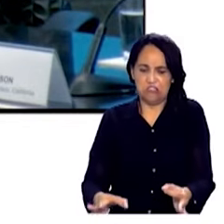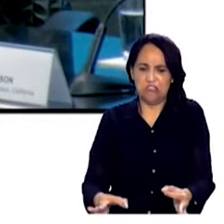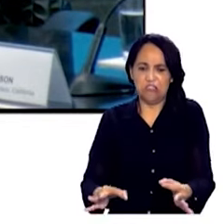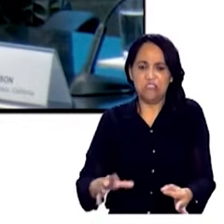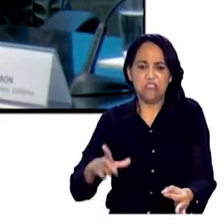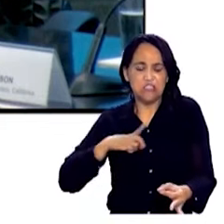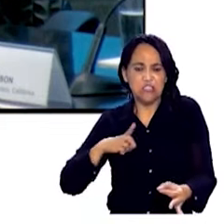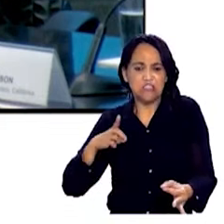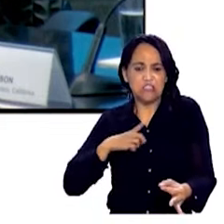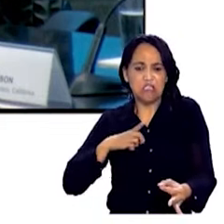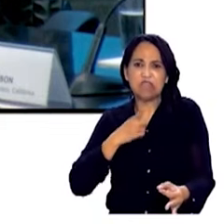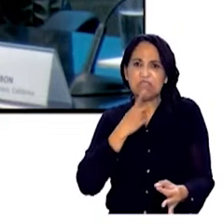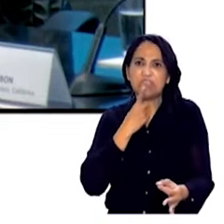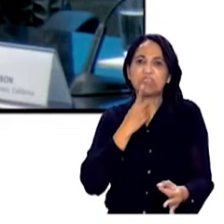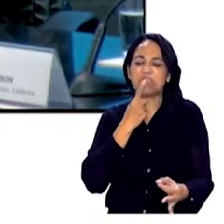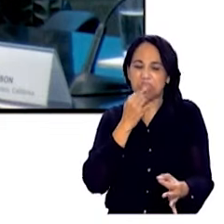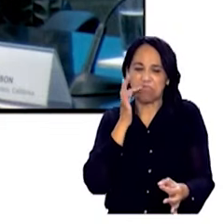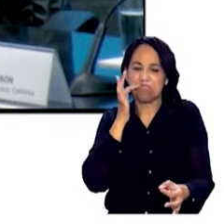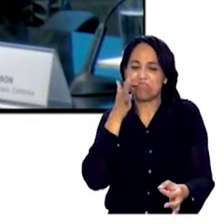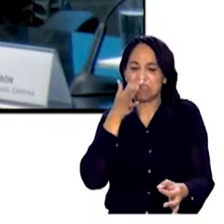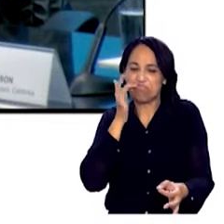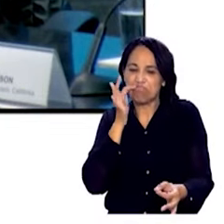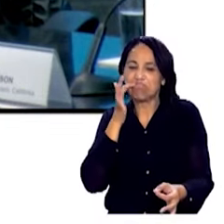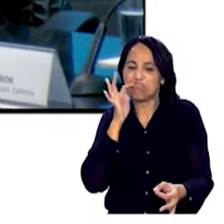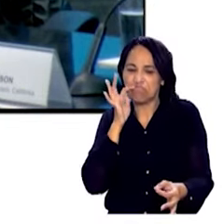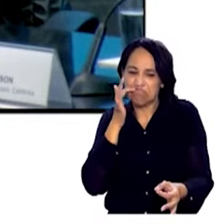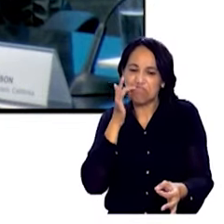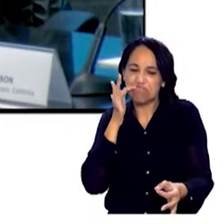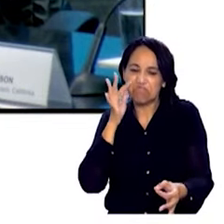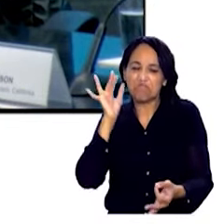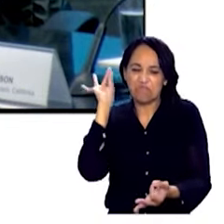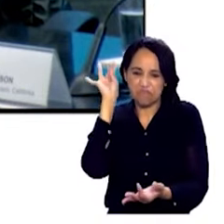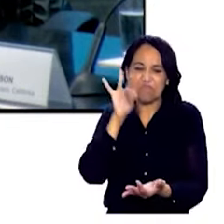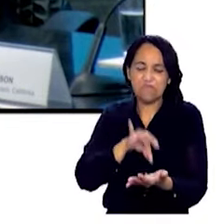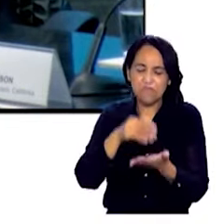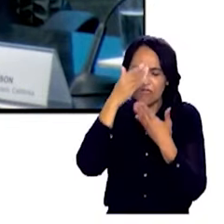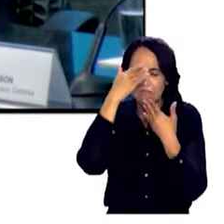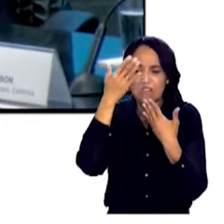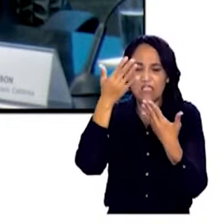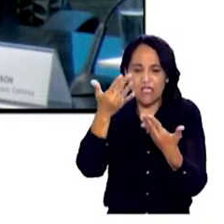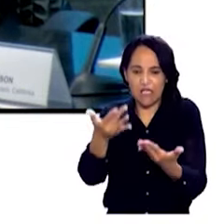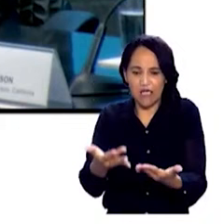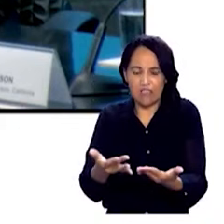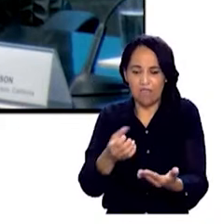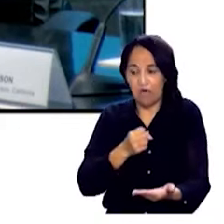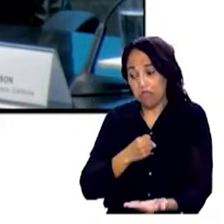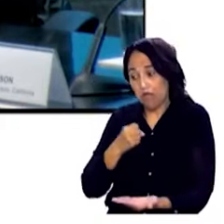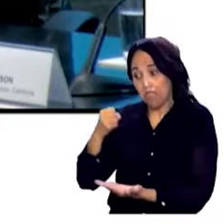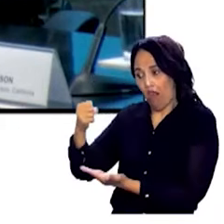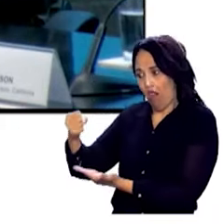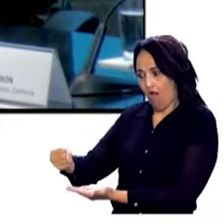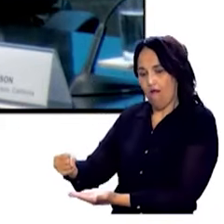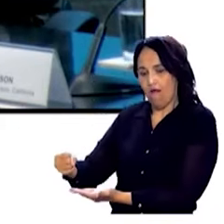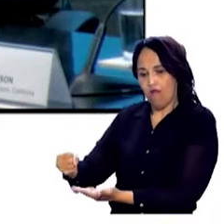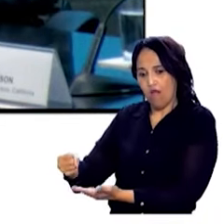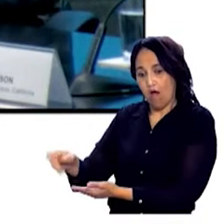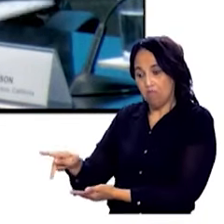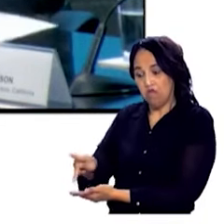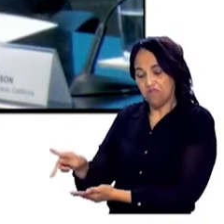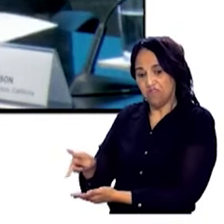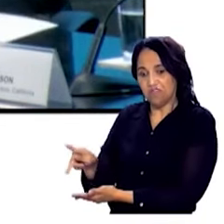inveja bem aguçada a partir da fala de vossa excelência Muito obrigado mais uma vez eu passo a palavra agora ao